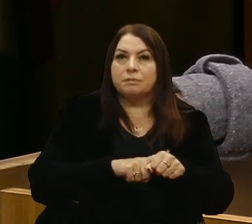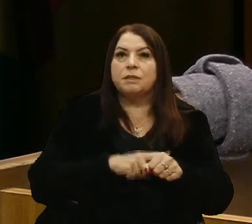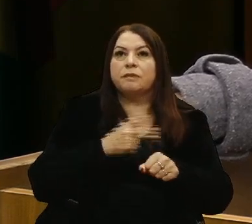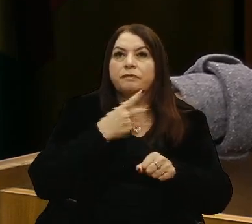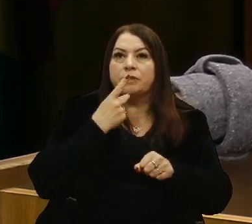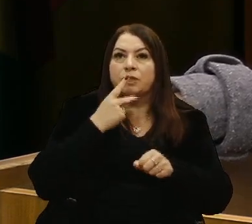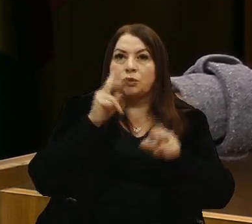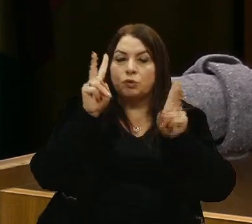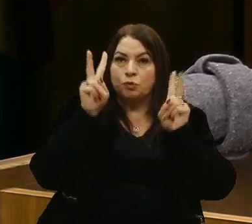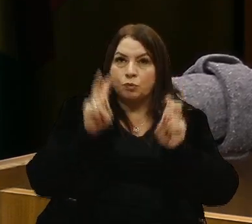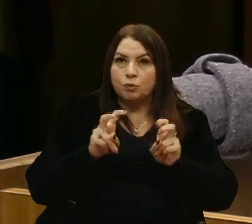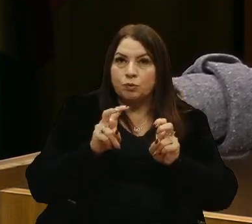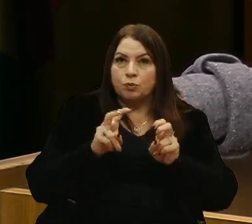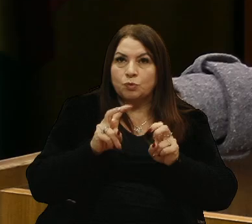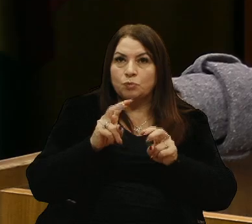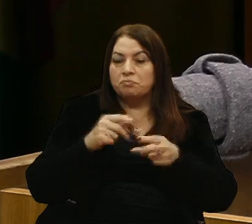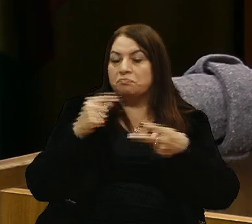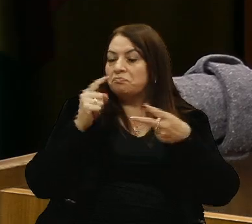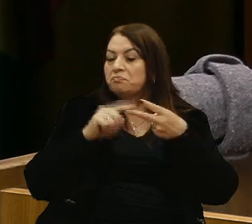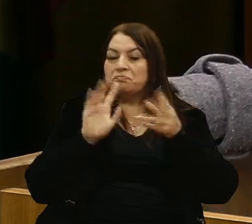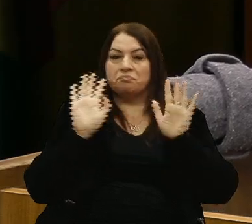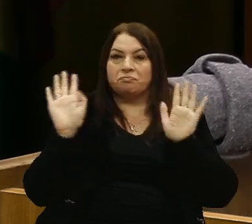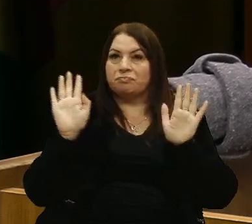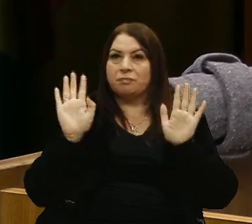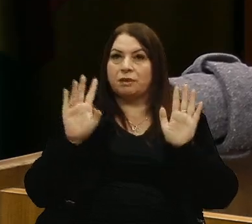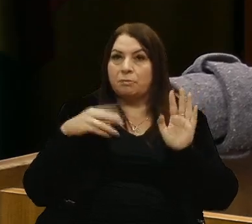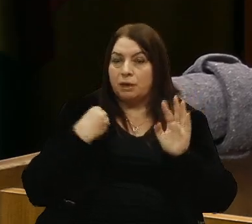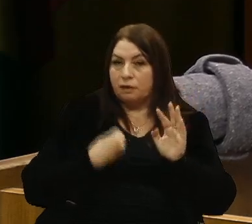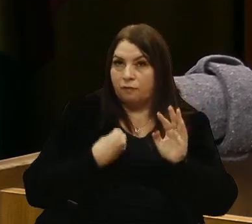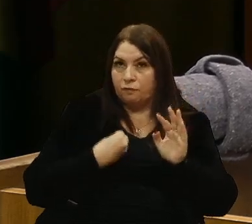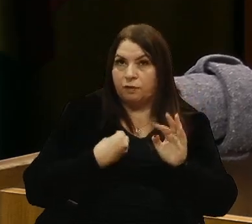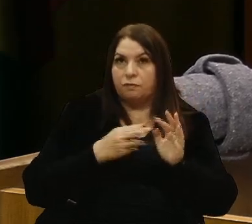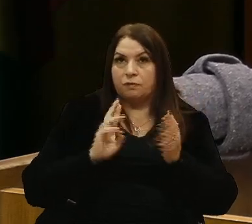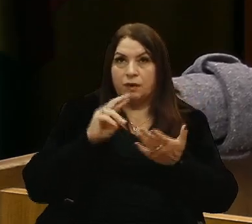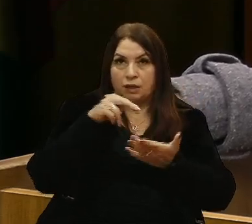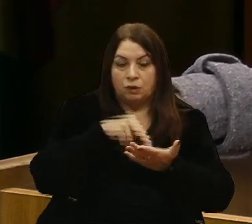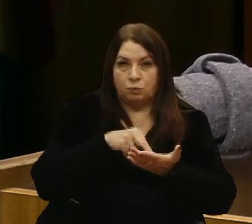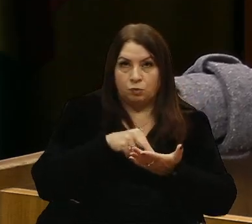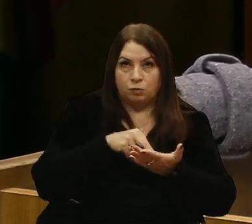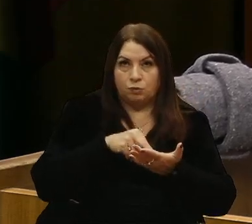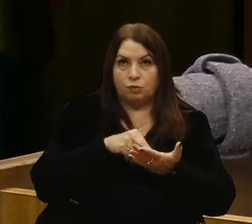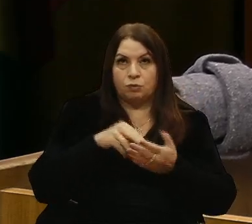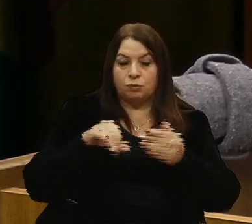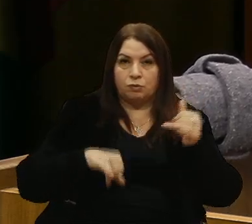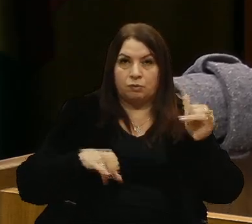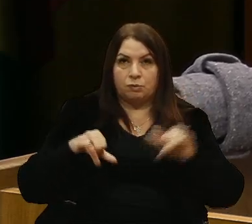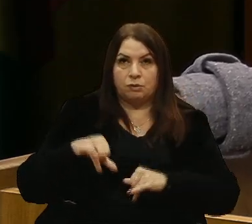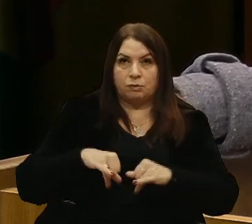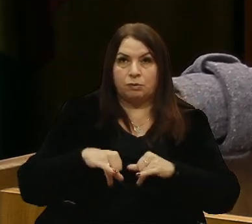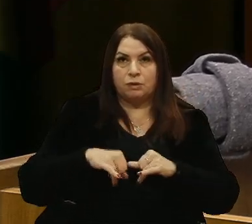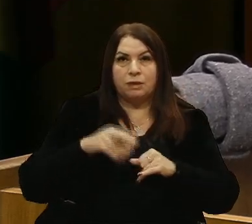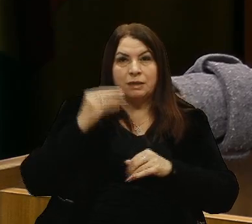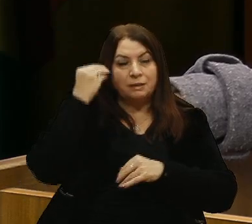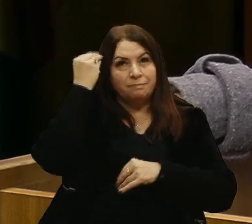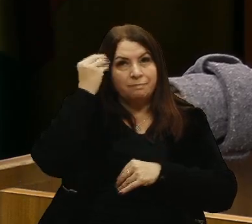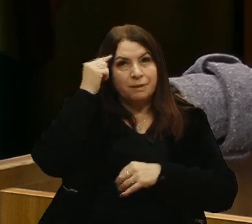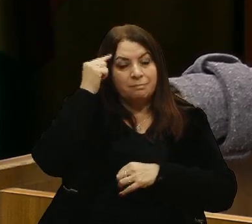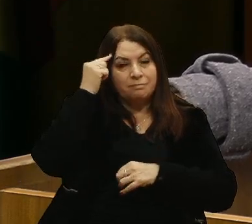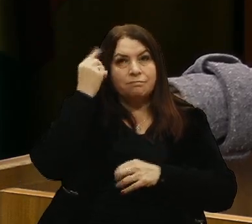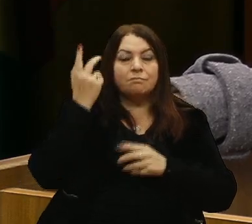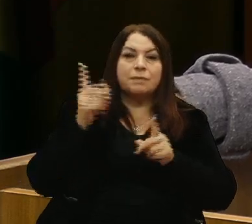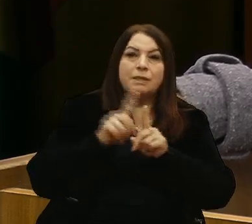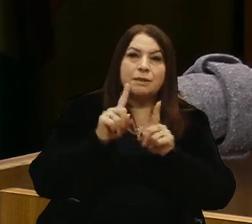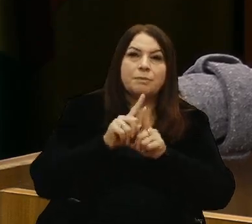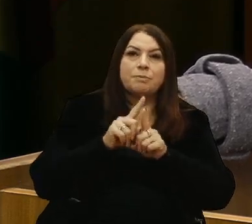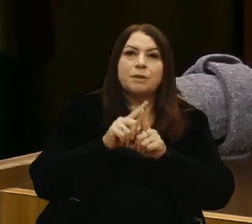falando de assuntos secundários. Mas para quem vive a realidade do sofrimento psíquico, para quem vive